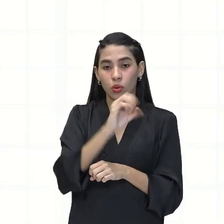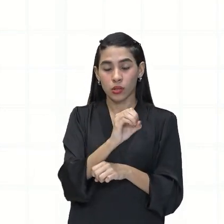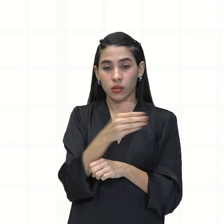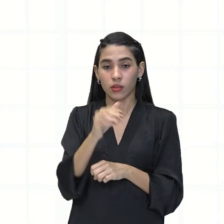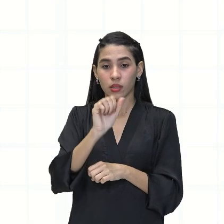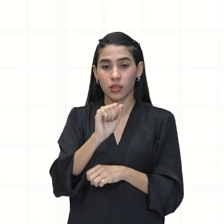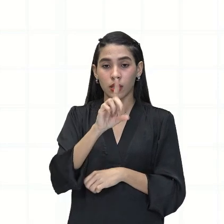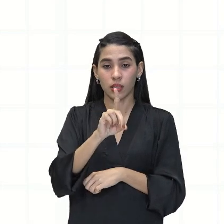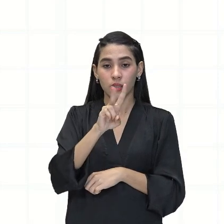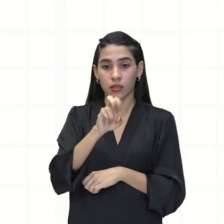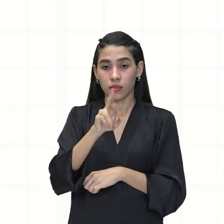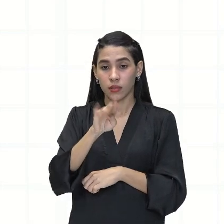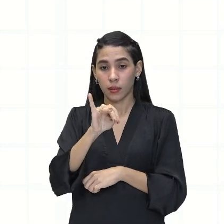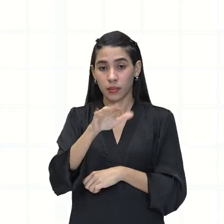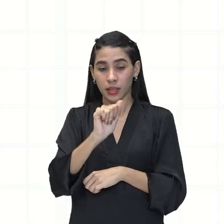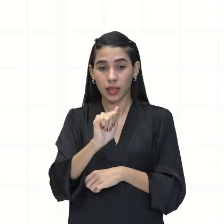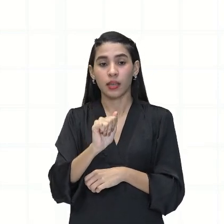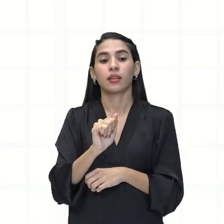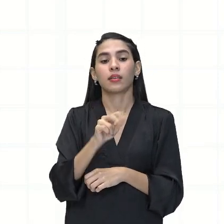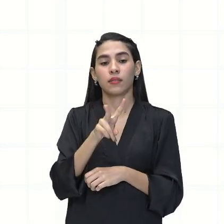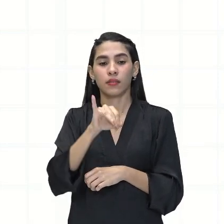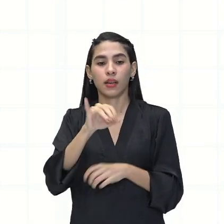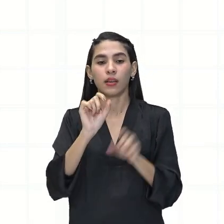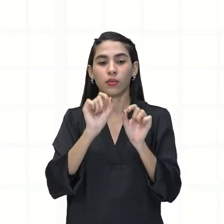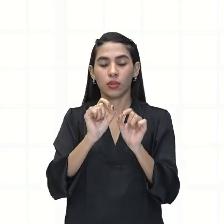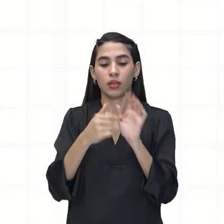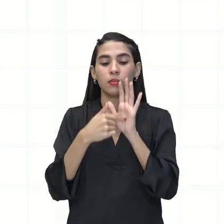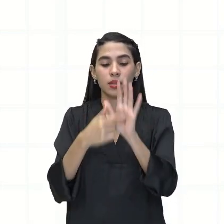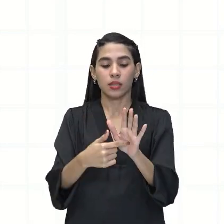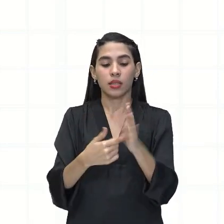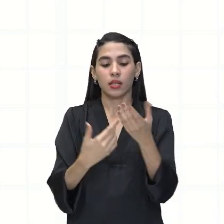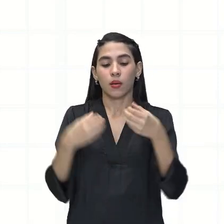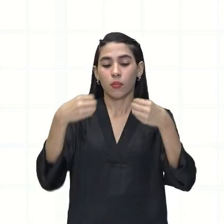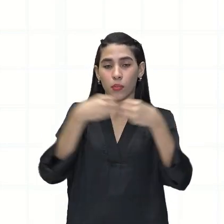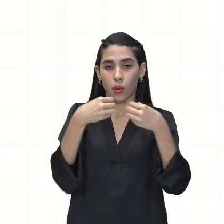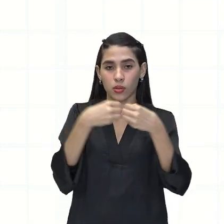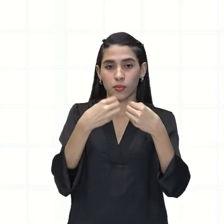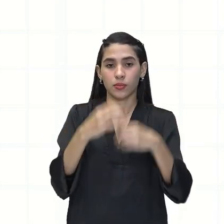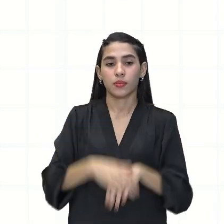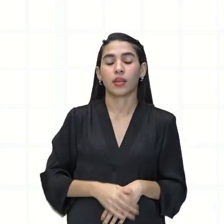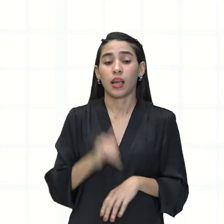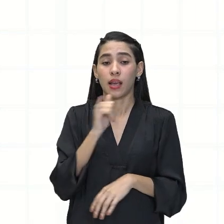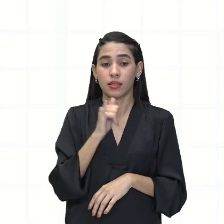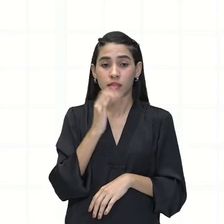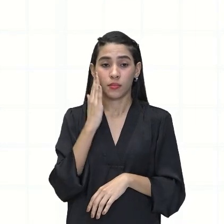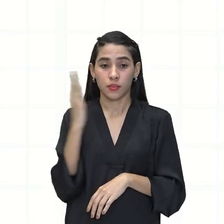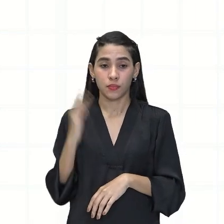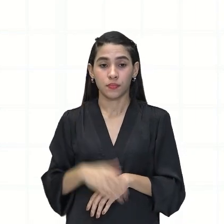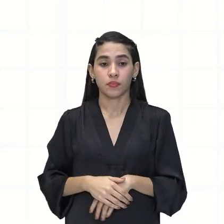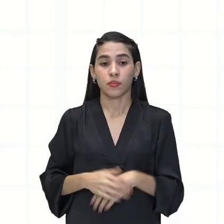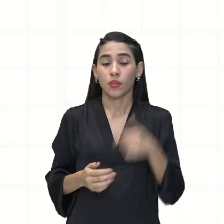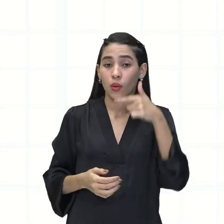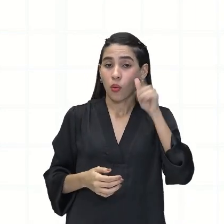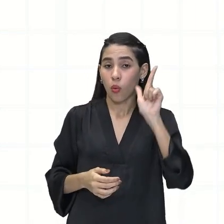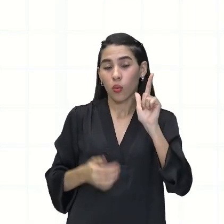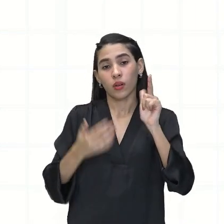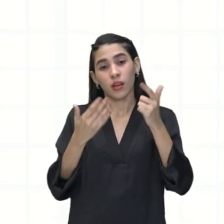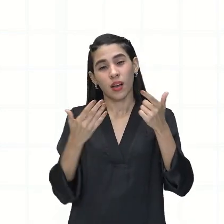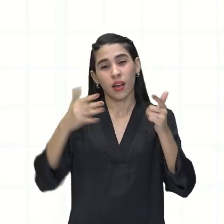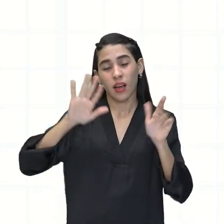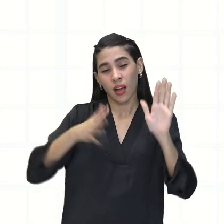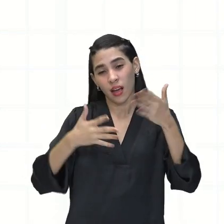daquela oração, vai trazer o pronome para próximo dele. Exemplo aqui, ontem, às